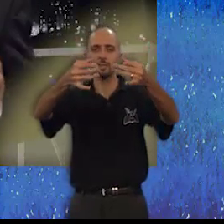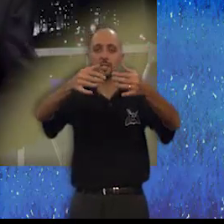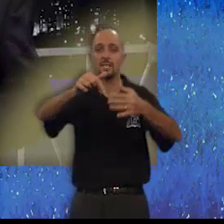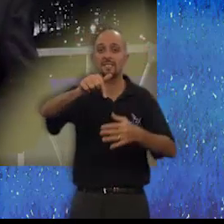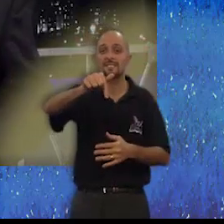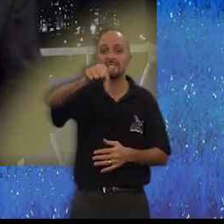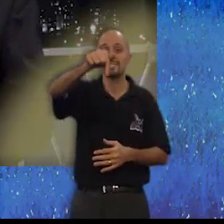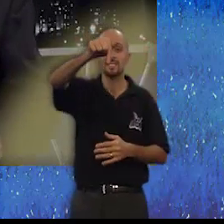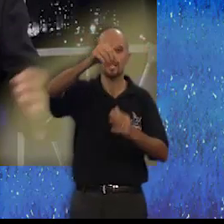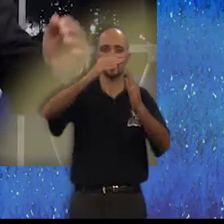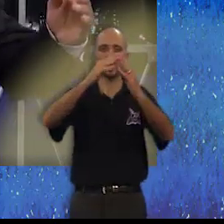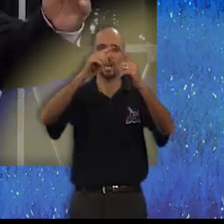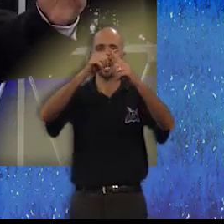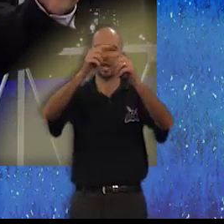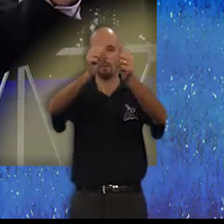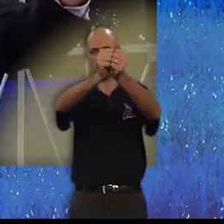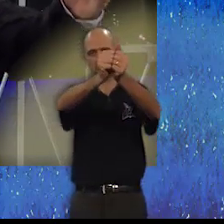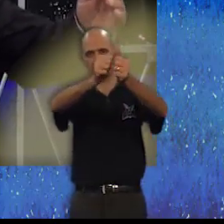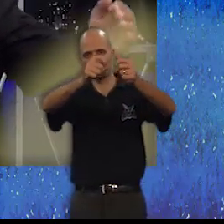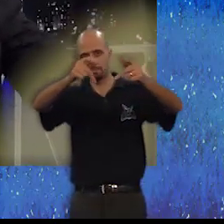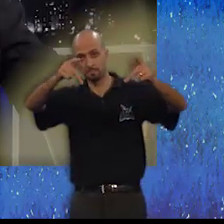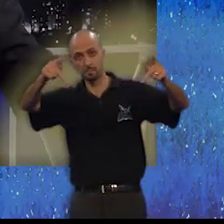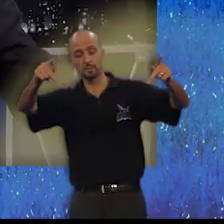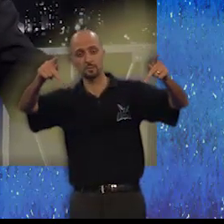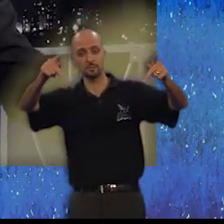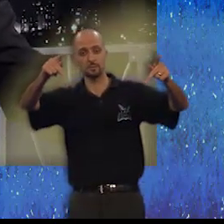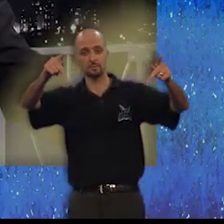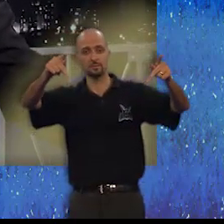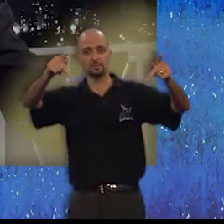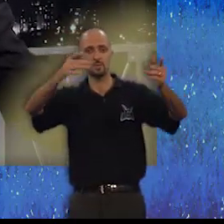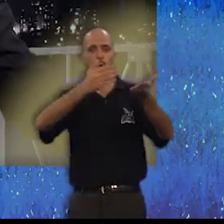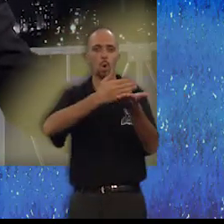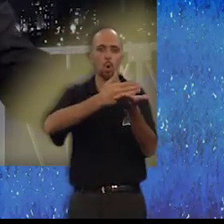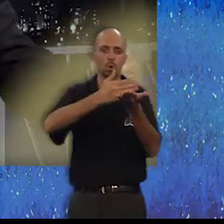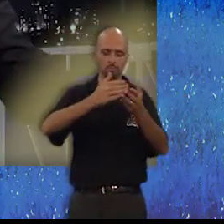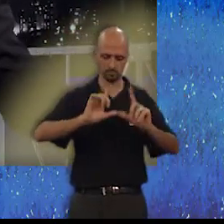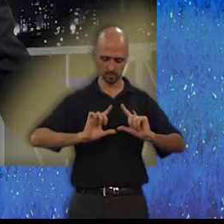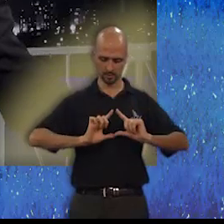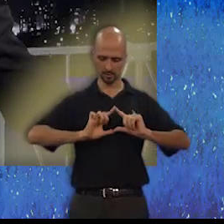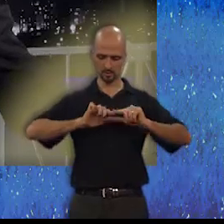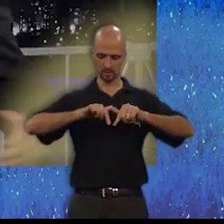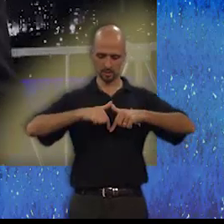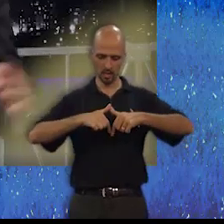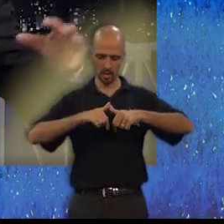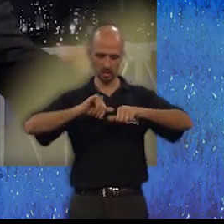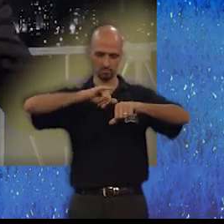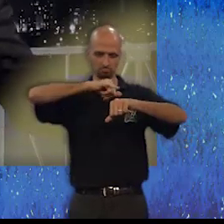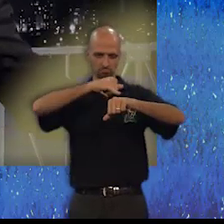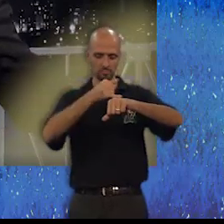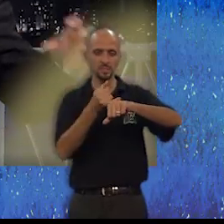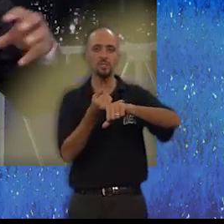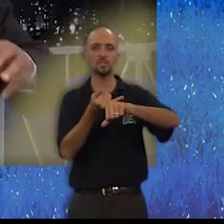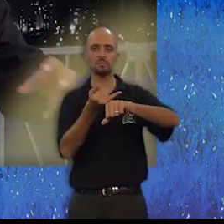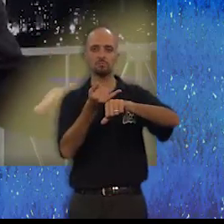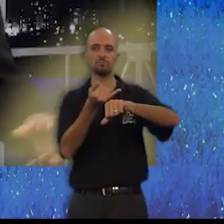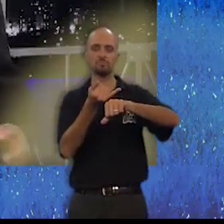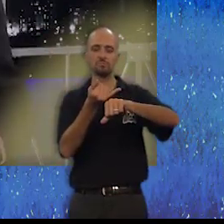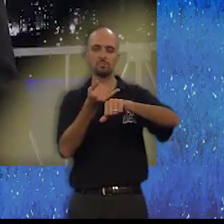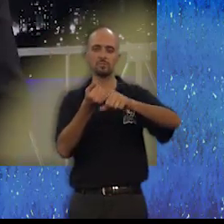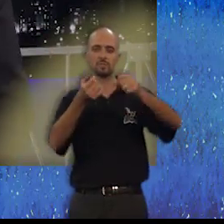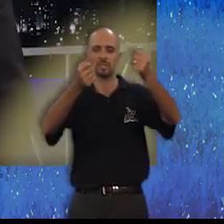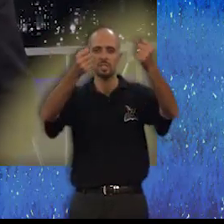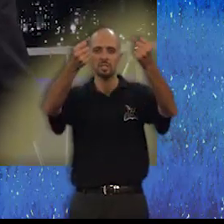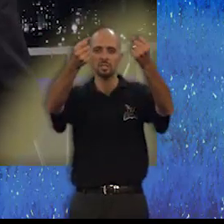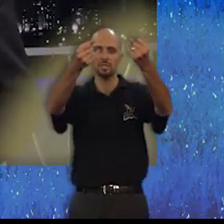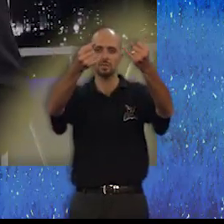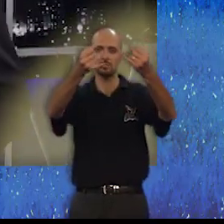igrejas do Apocalipse. Então a gente começa em Jerusalém, em Israel, no país Israel, especialmente na região